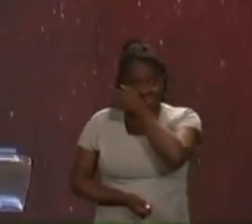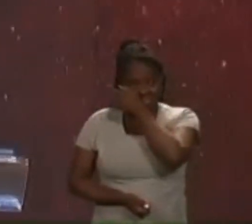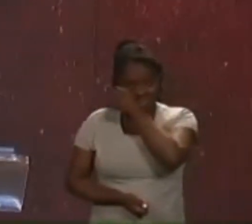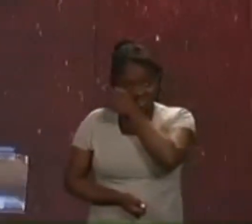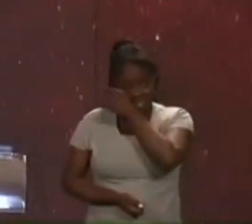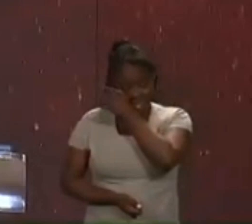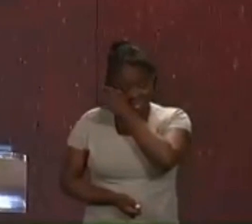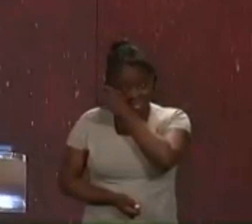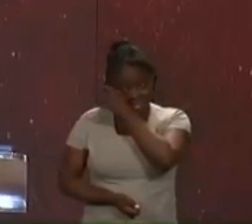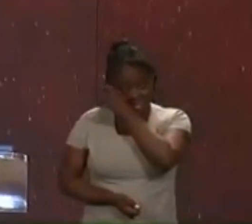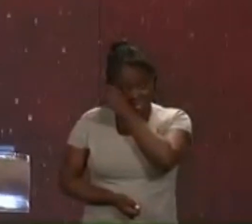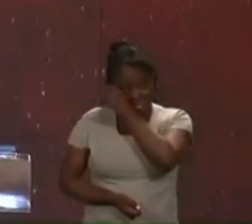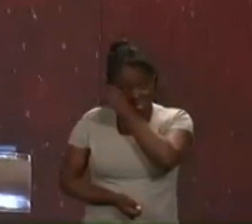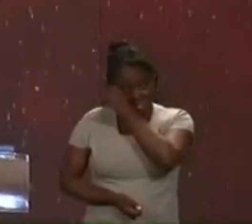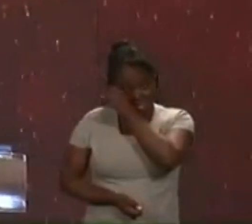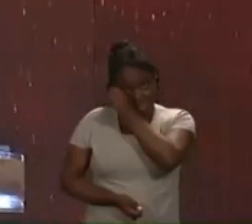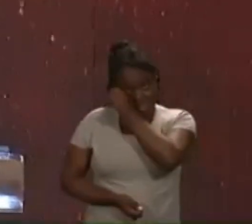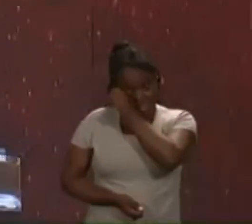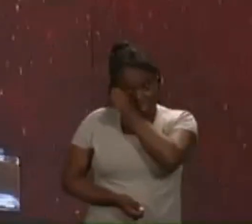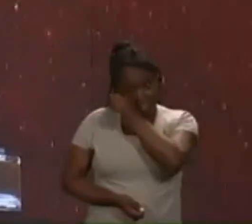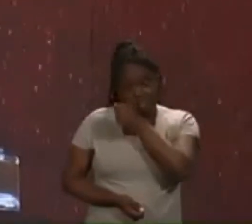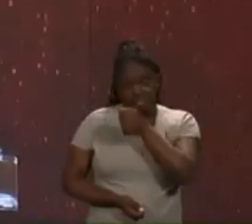não sei o que falar.